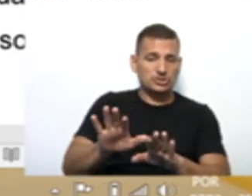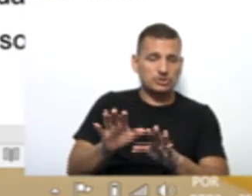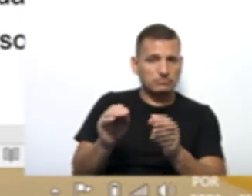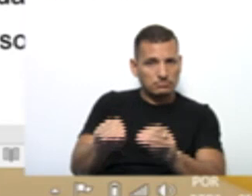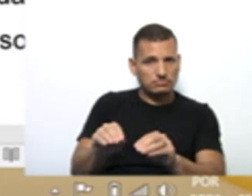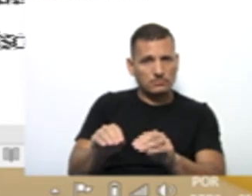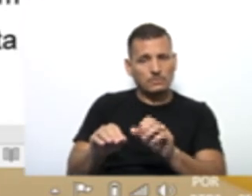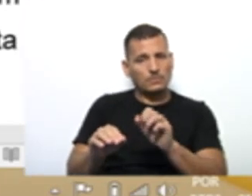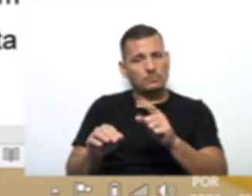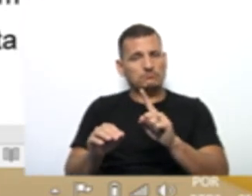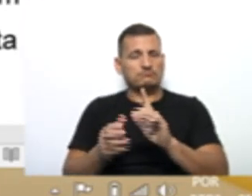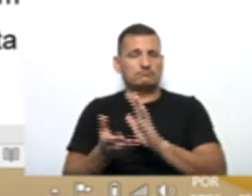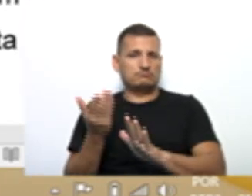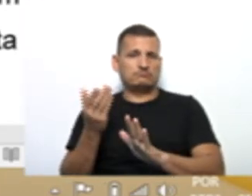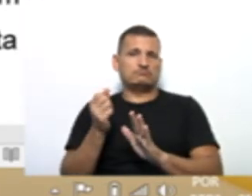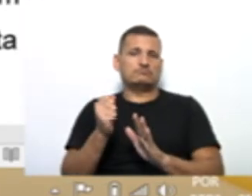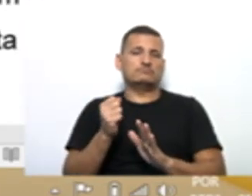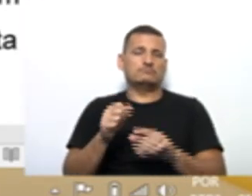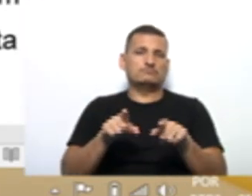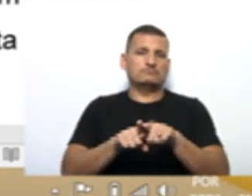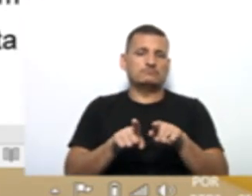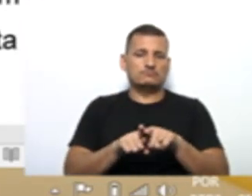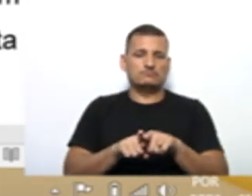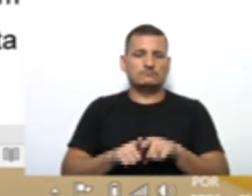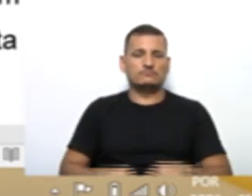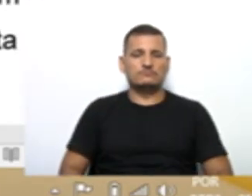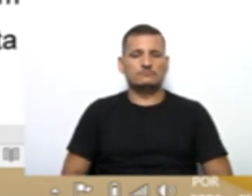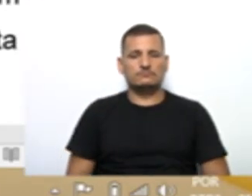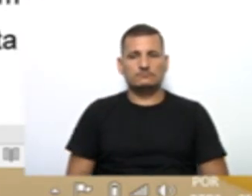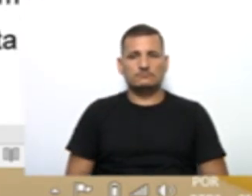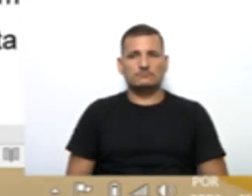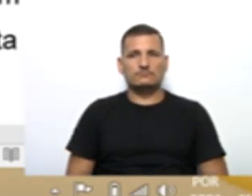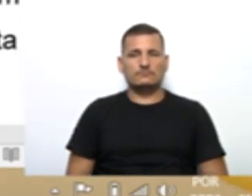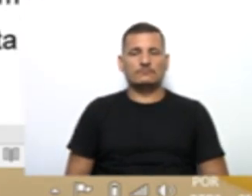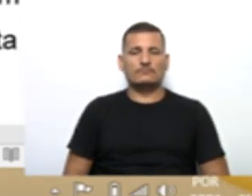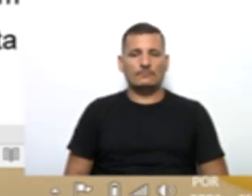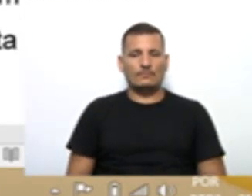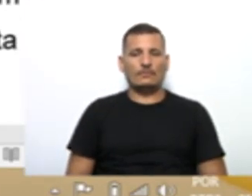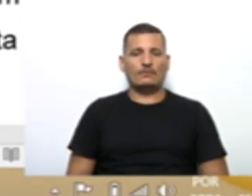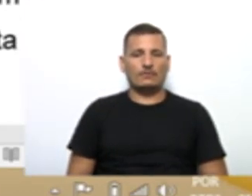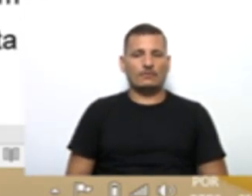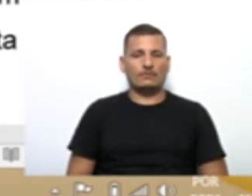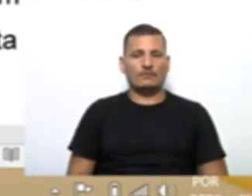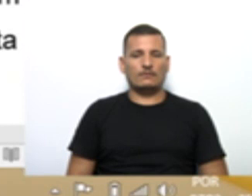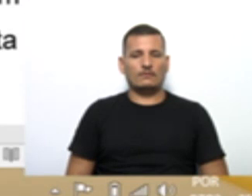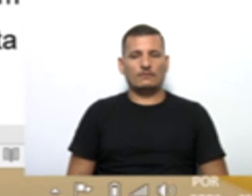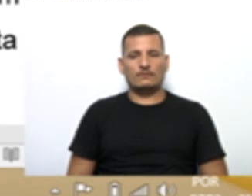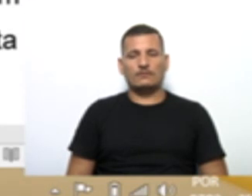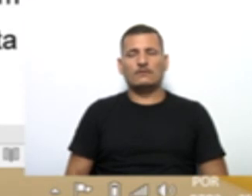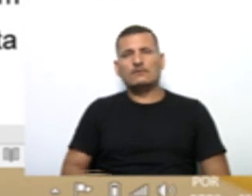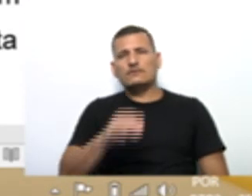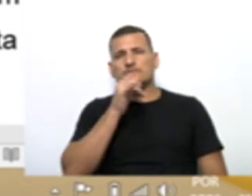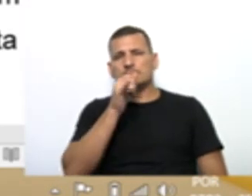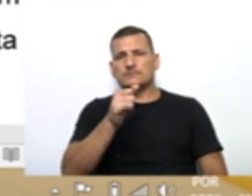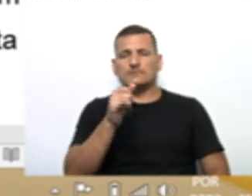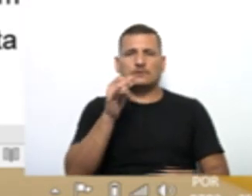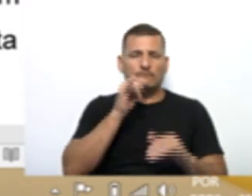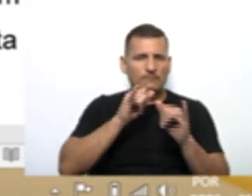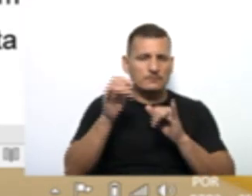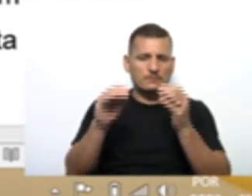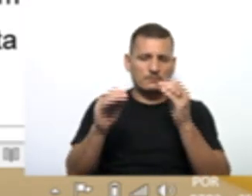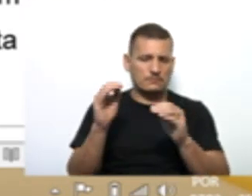você pode retirá-la do texto, é opcional. Vamos deixar que quanto mais informações a mais, nunca é